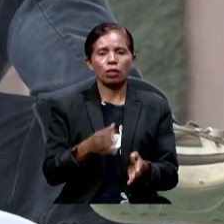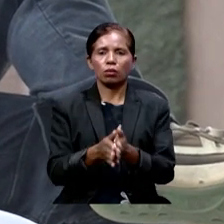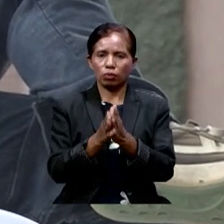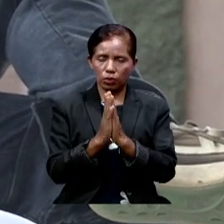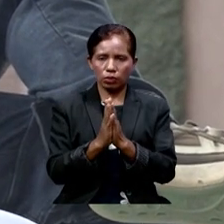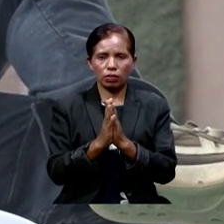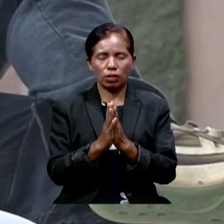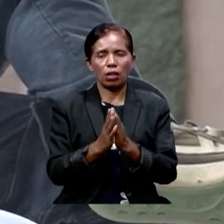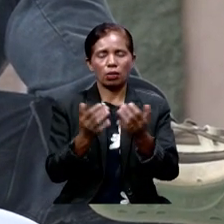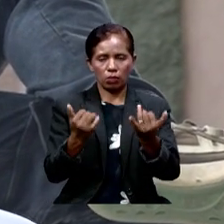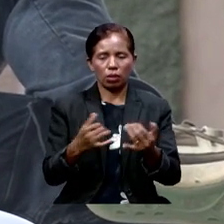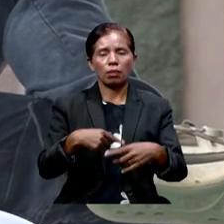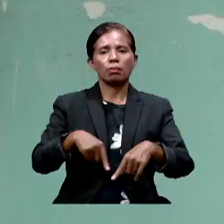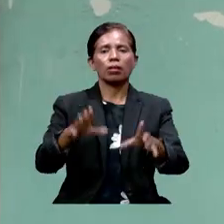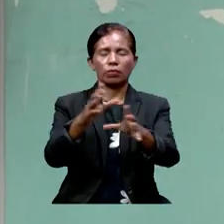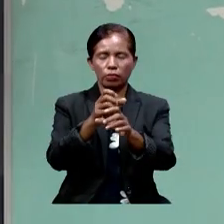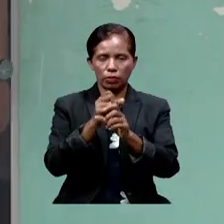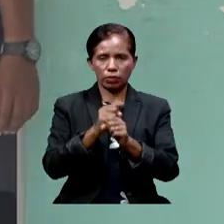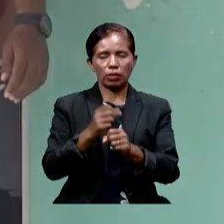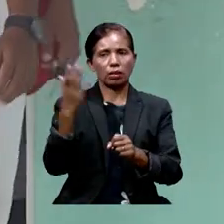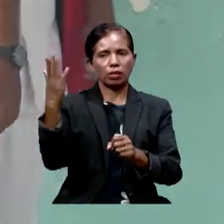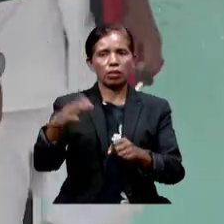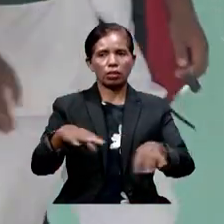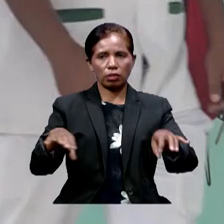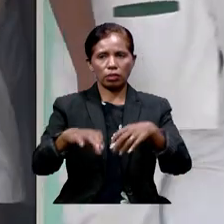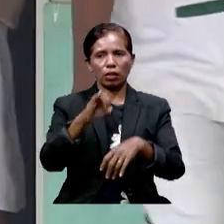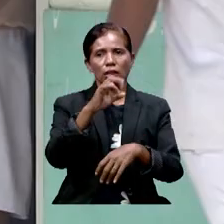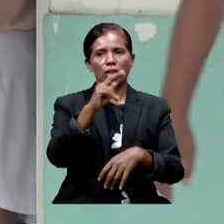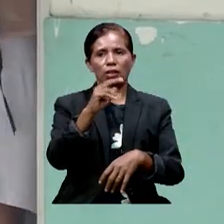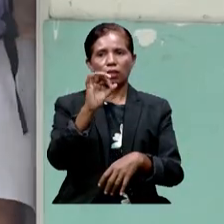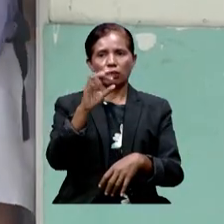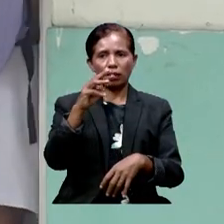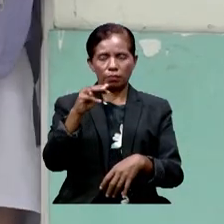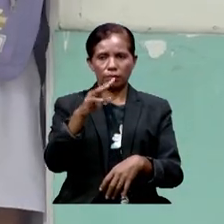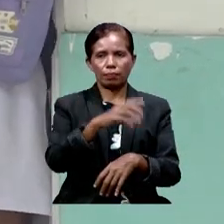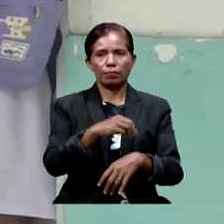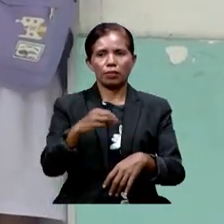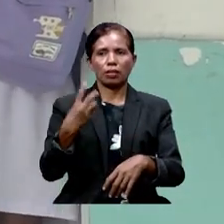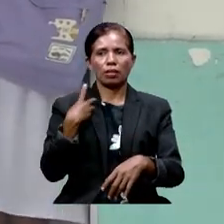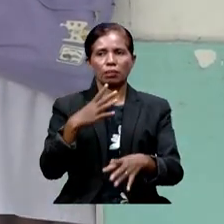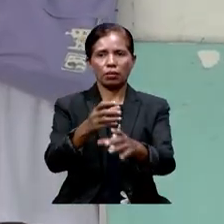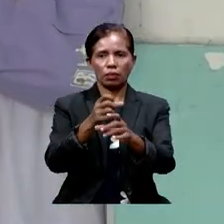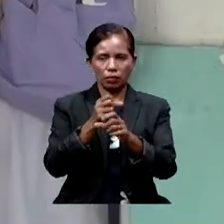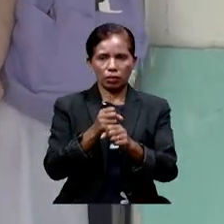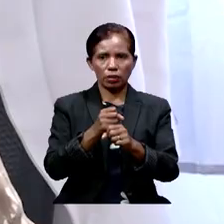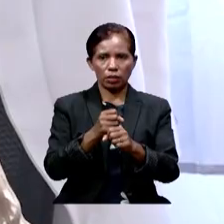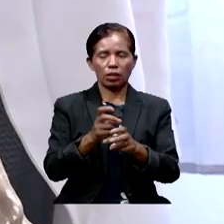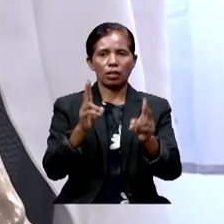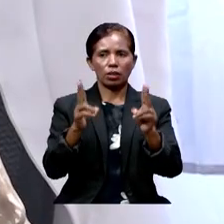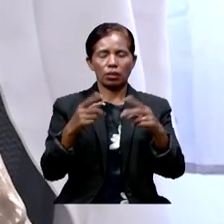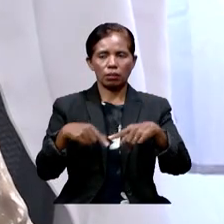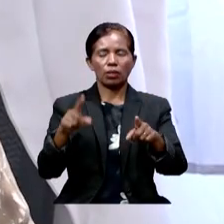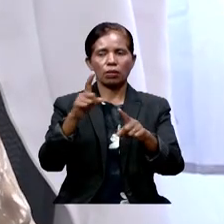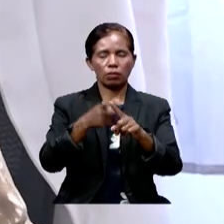hoin bafote duni ya servicio municipal sau de Lille, no, am fost chiară să ba fulang